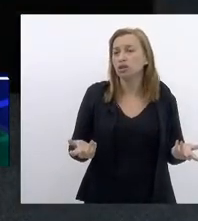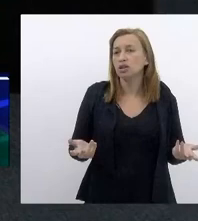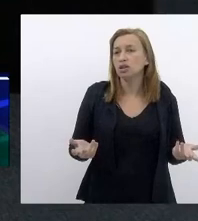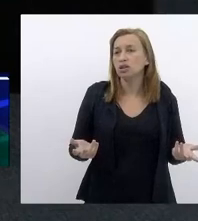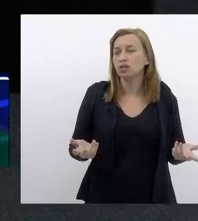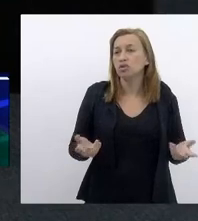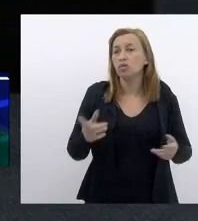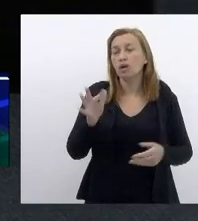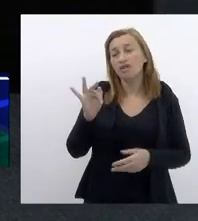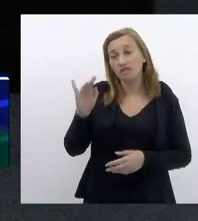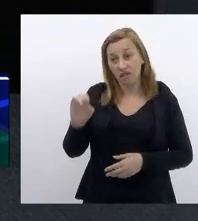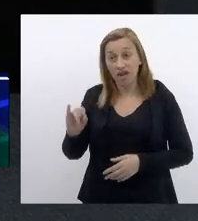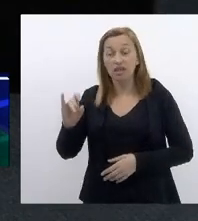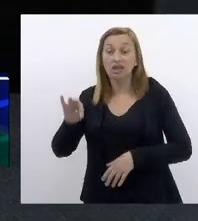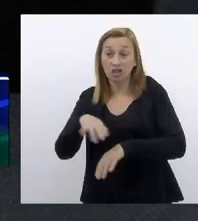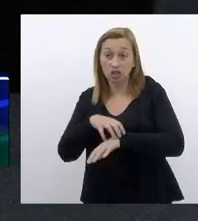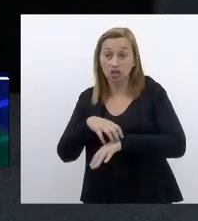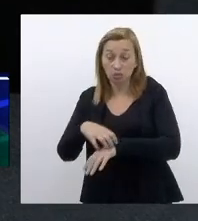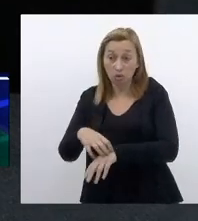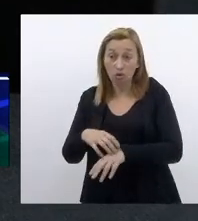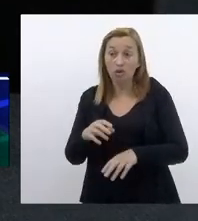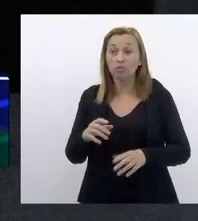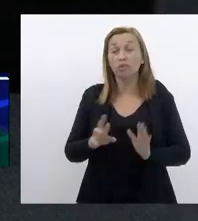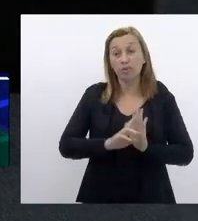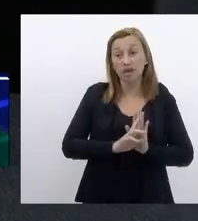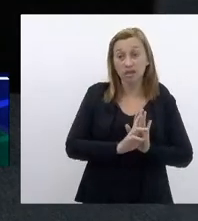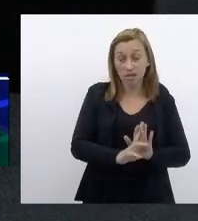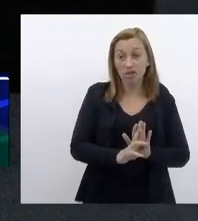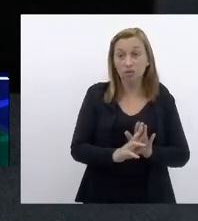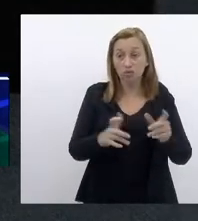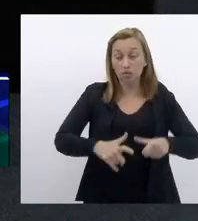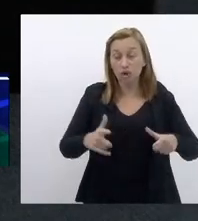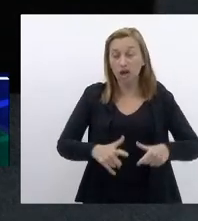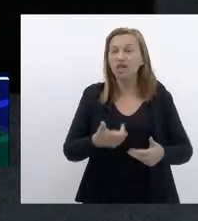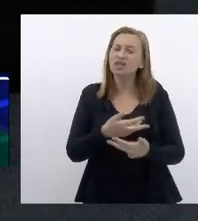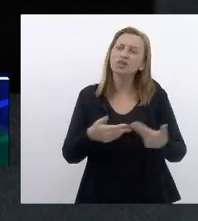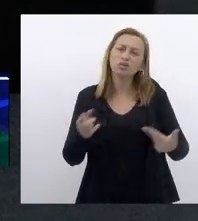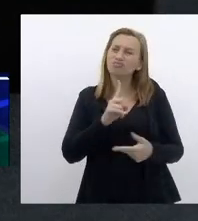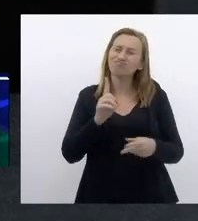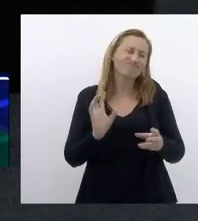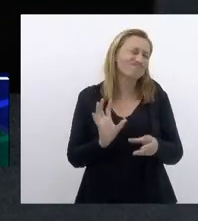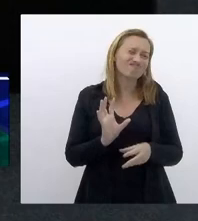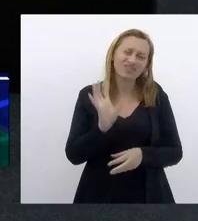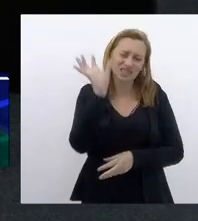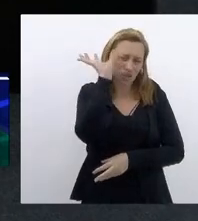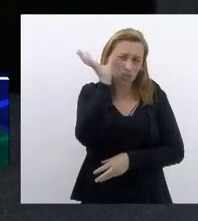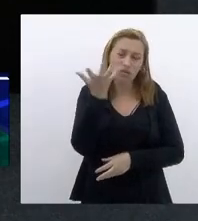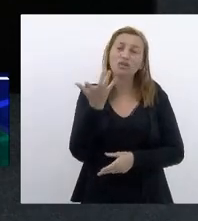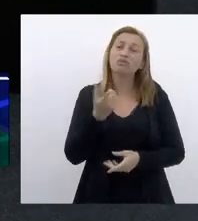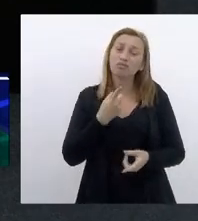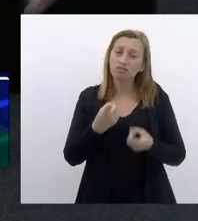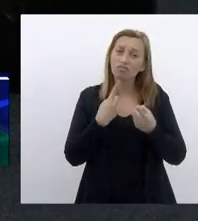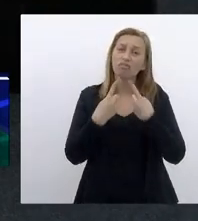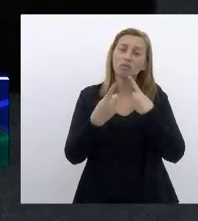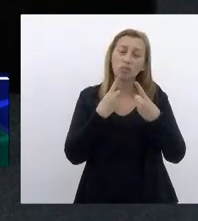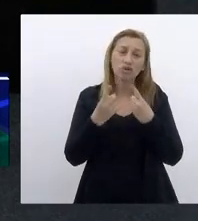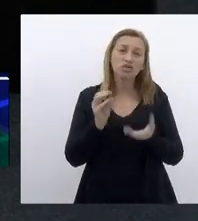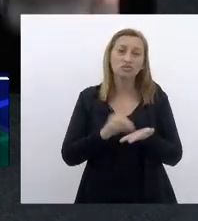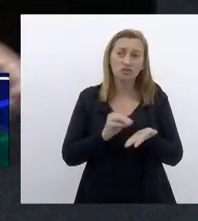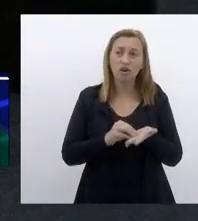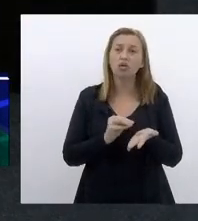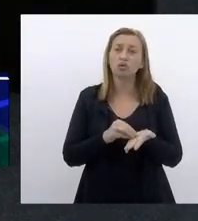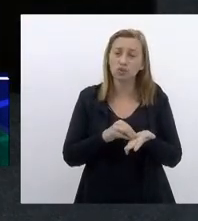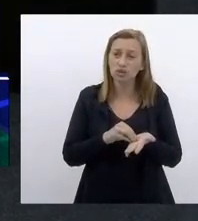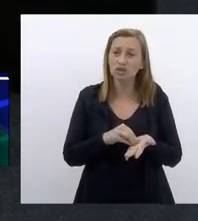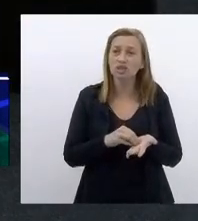com a FETRANSPOR, que representa o setor. Então, assim, tem coisas ainda não resolvidas, né? Tem um debate ainda inconcluso sobre a